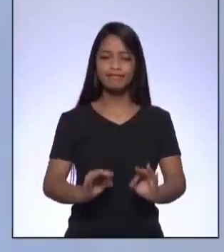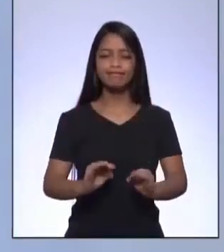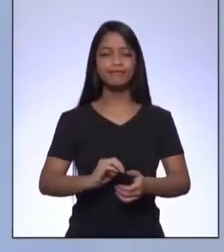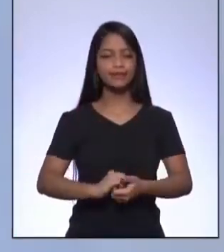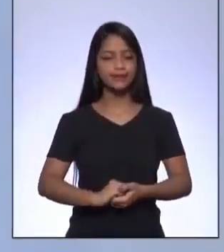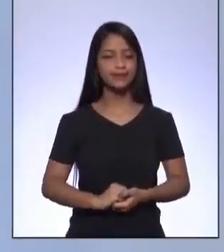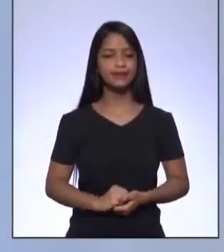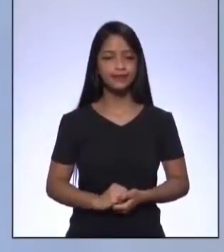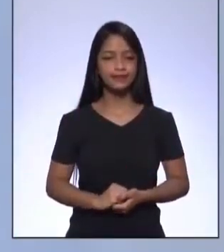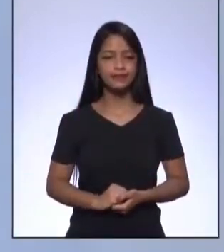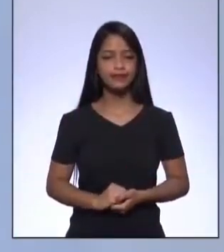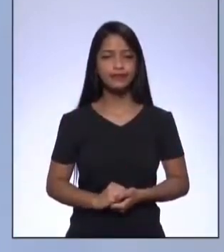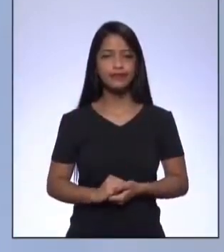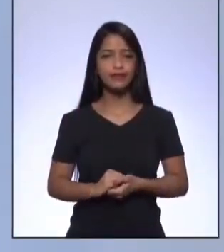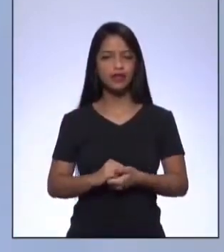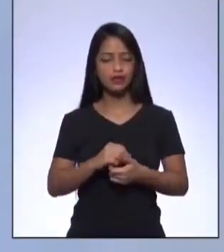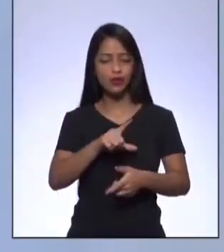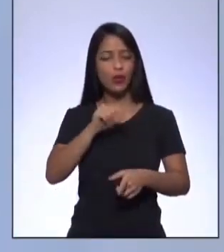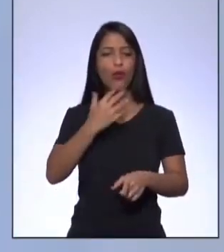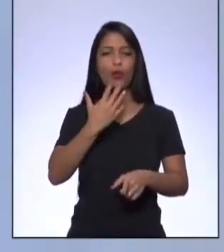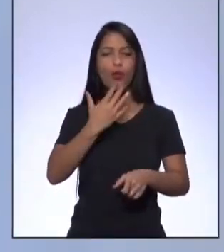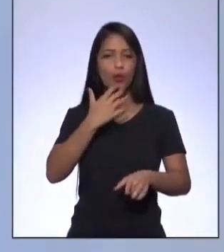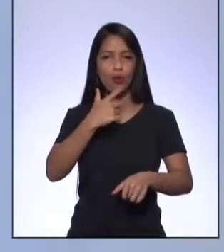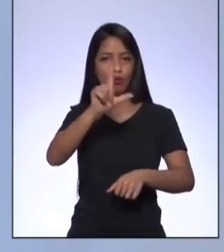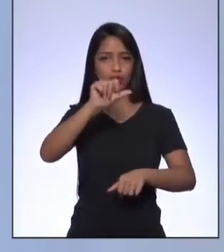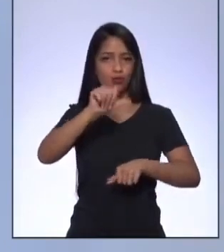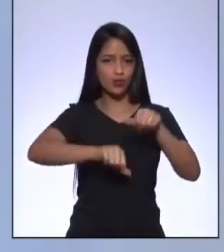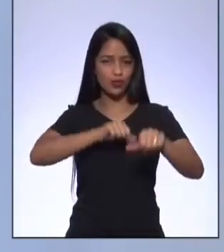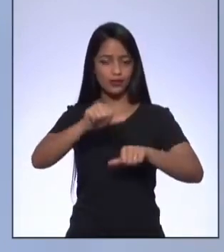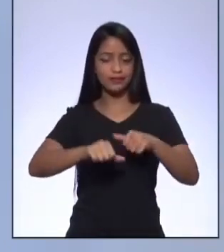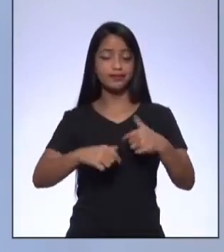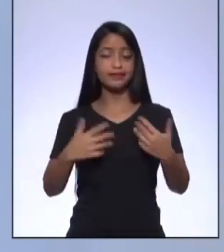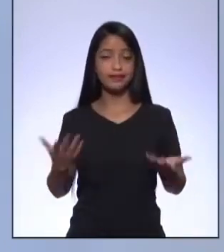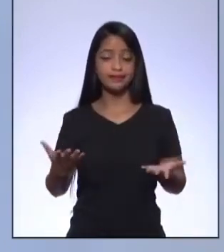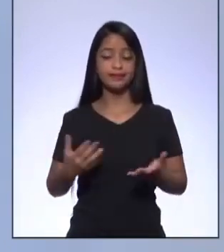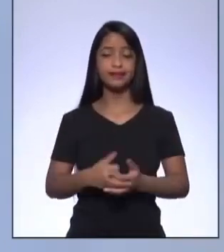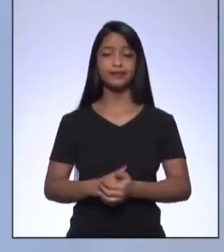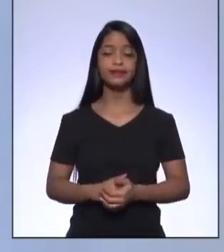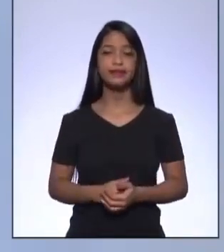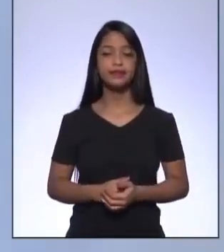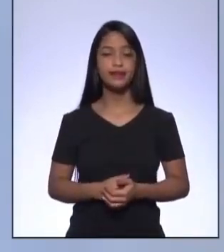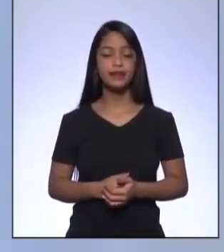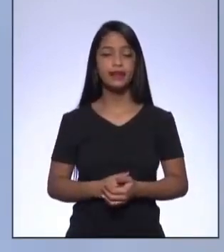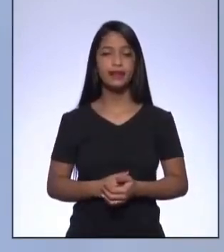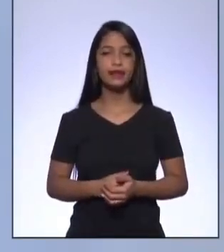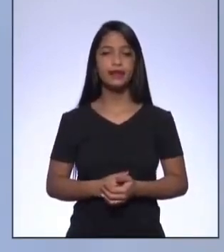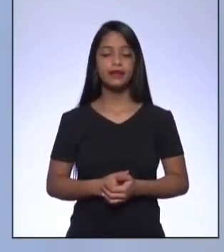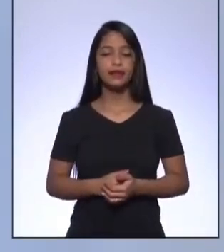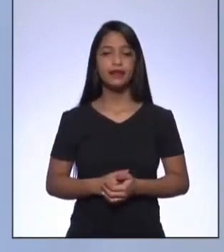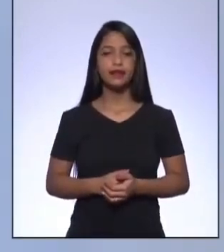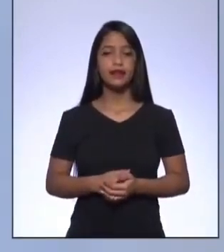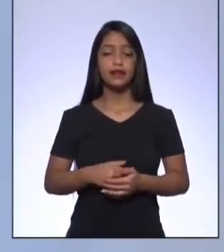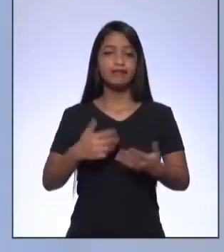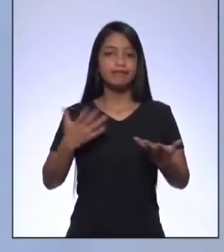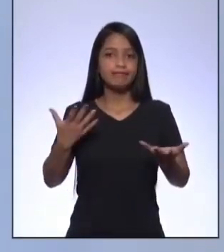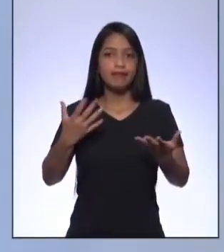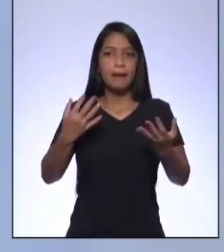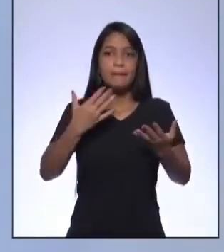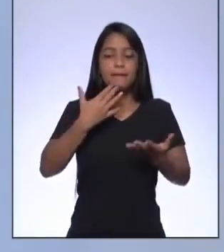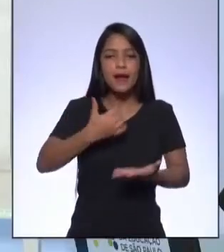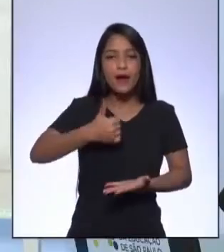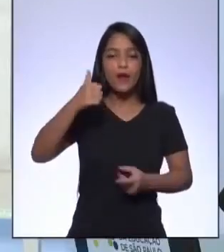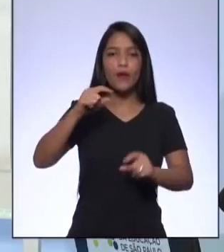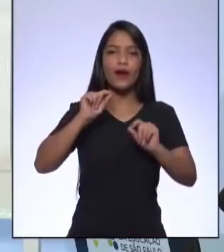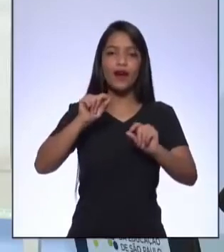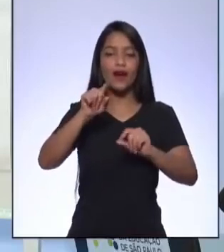eu usar até aqui uma outra cor. Então, veja, o ideal é que você faça isso com a régua, né? Aí